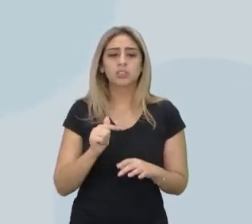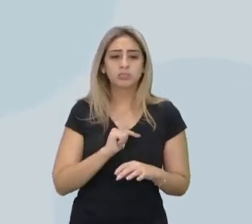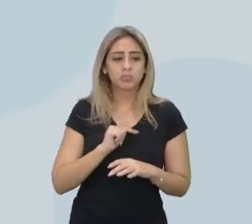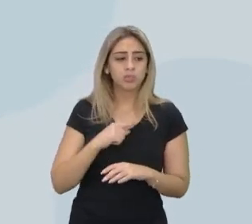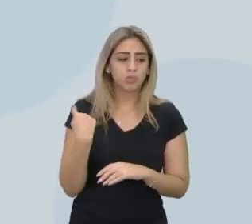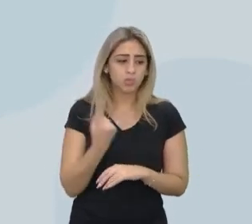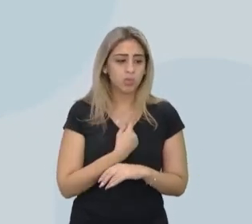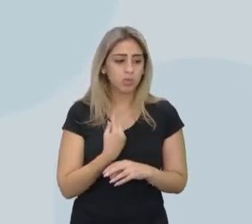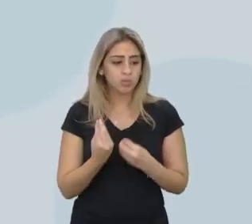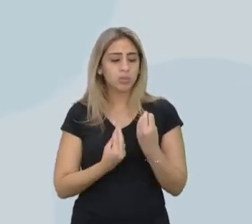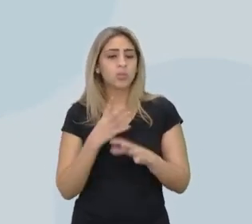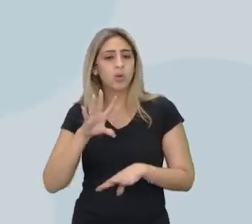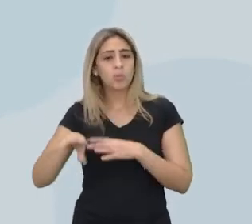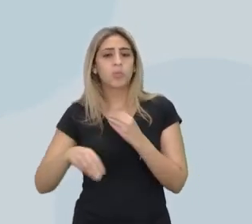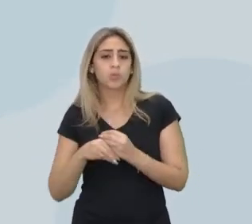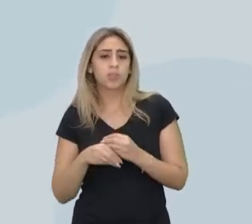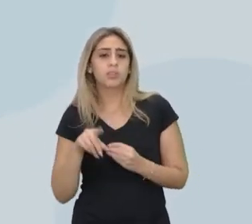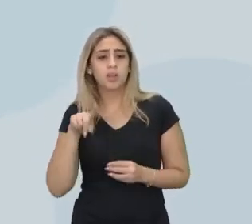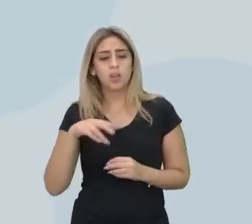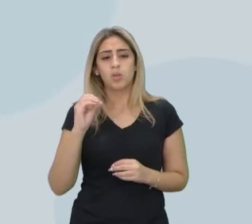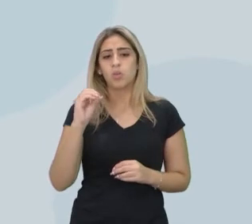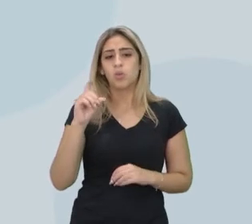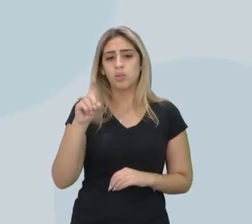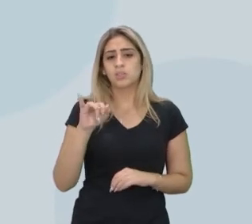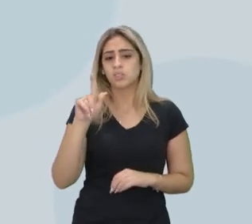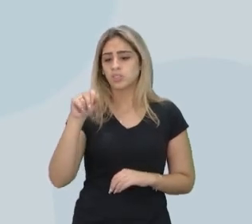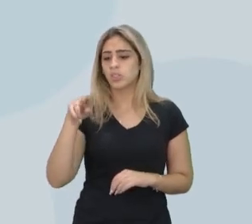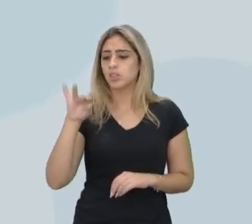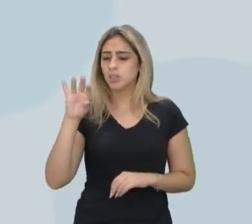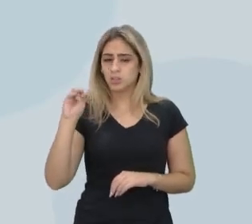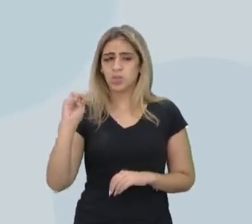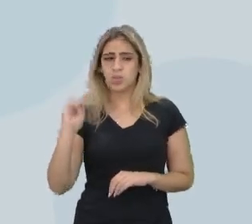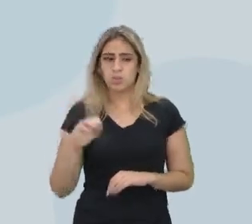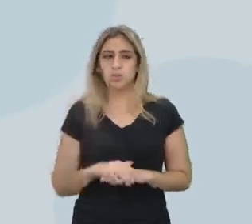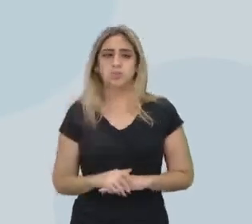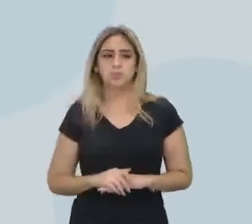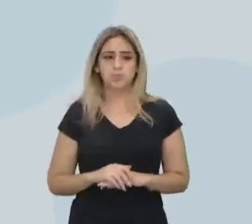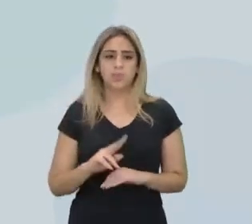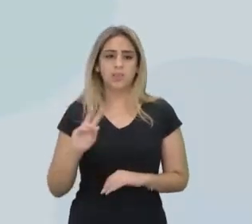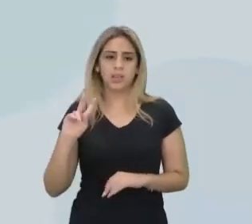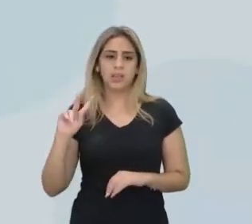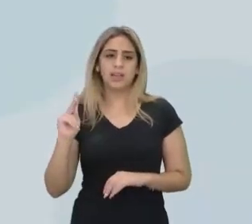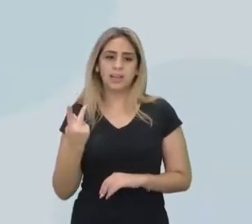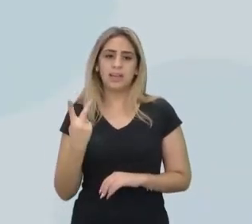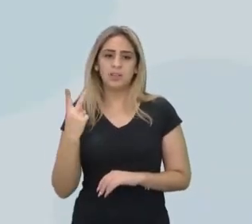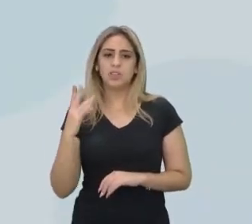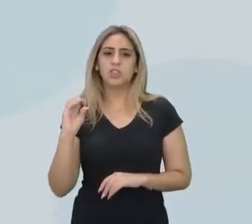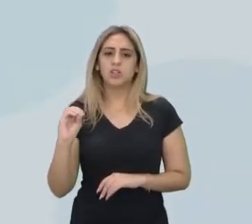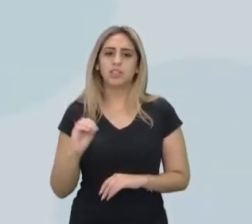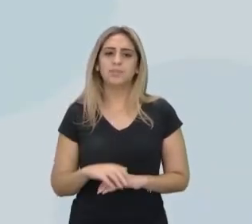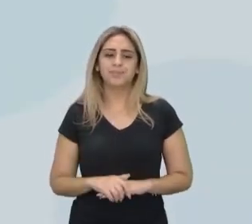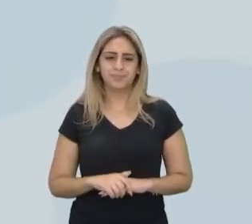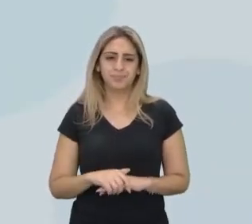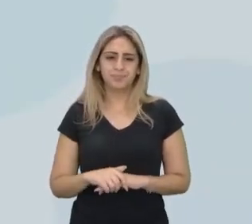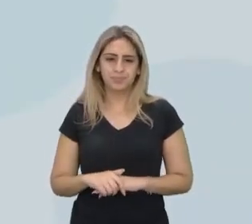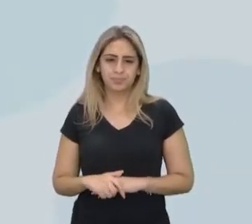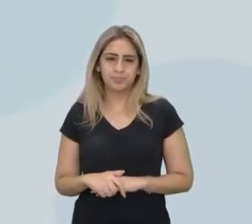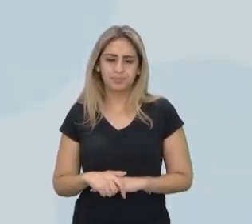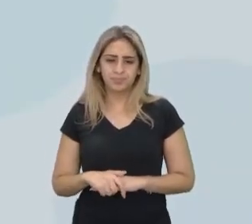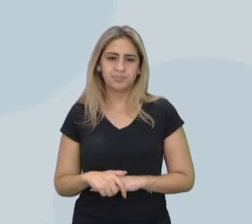nosso comburente, que é o oxigênio. O oxigênio também está no estado gasoso, por isso que aparece o